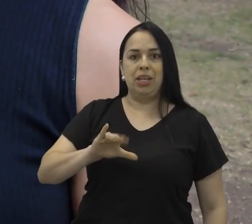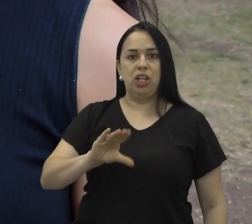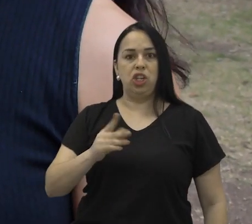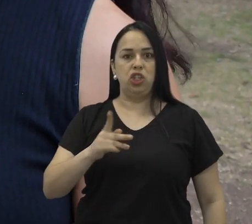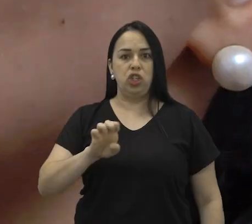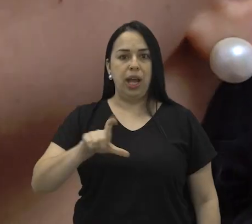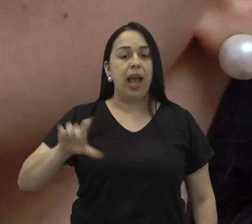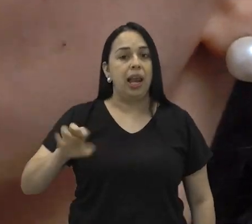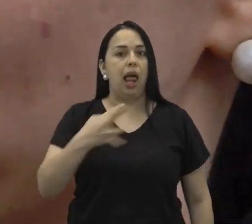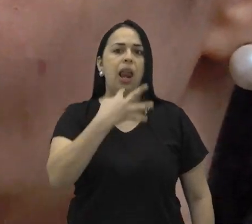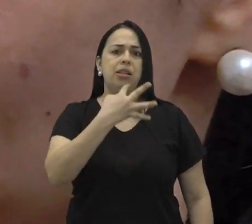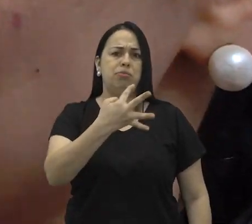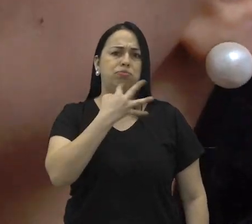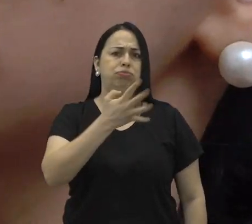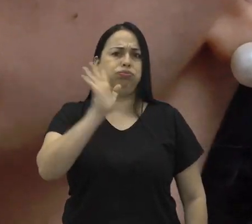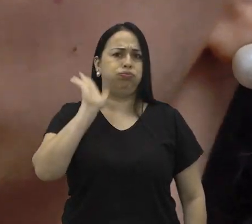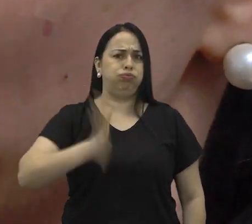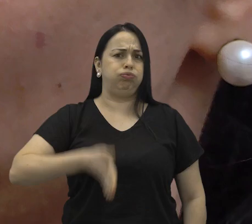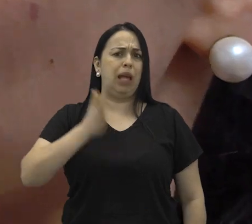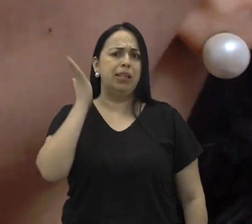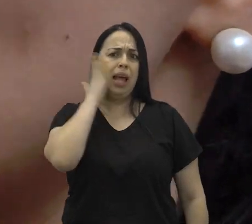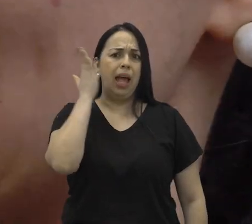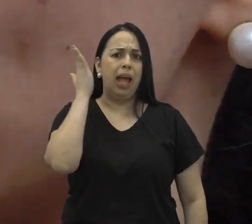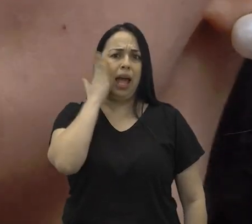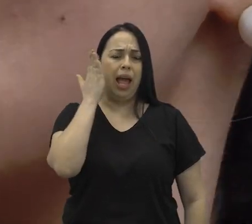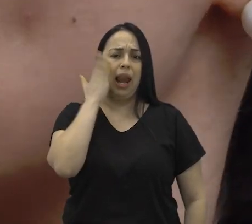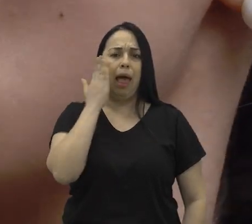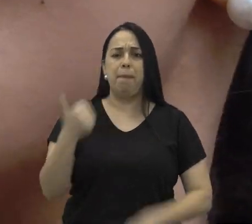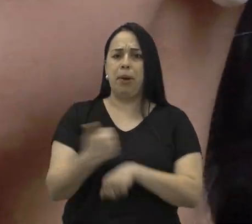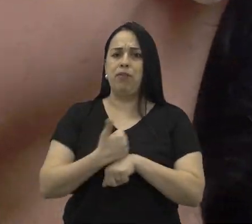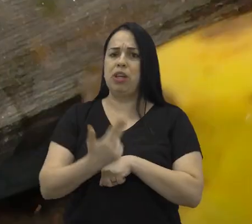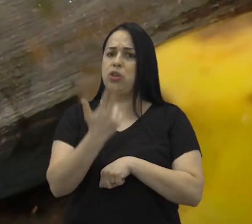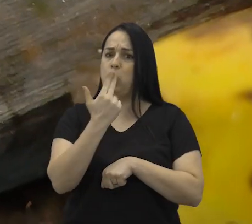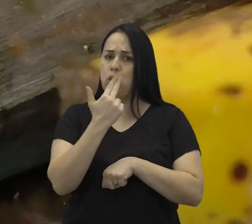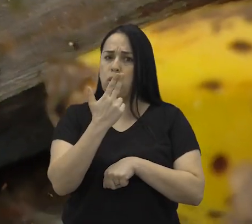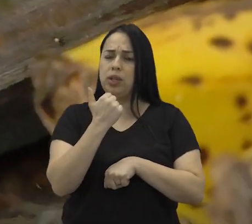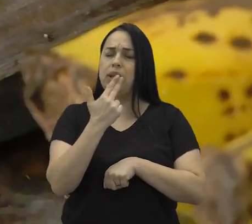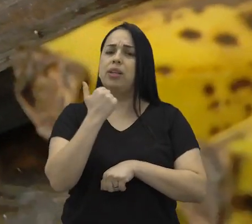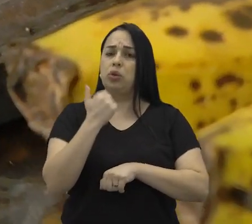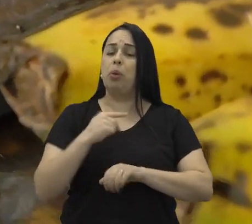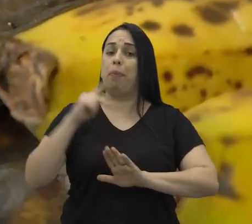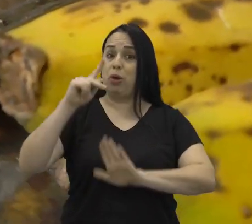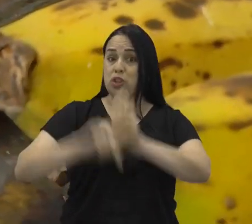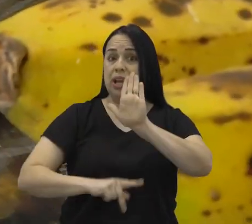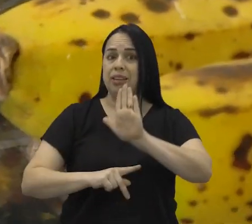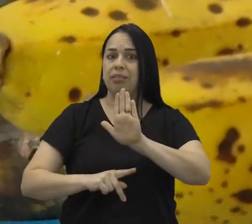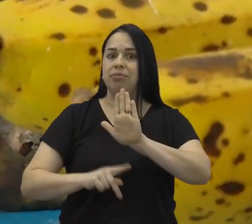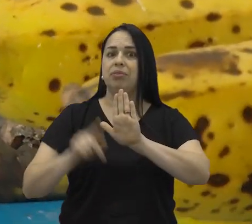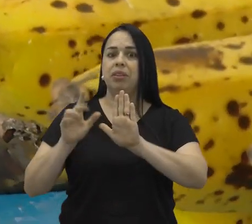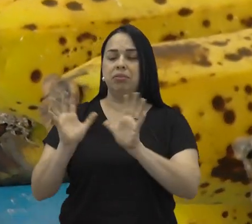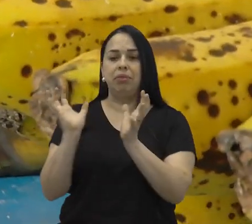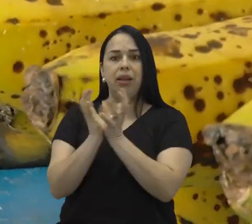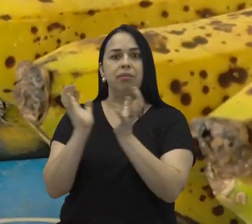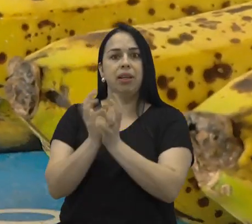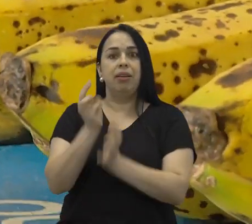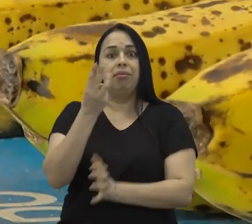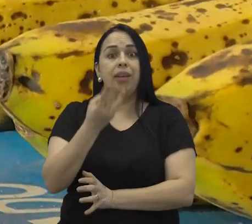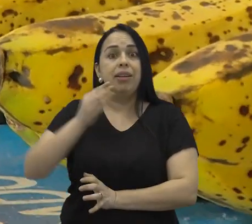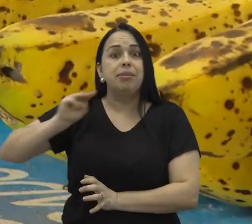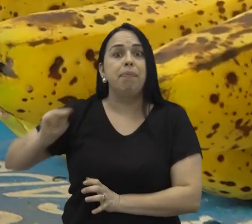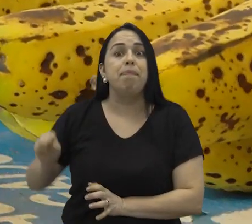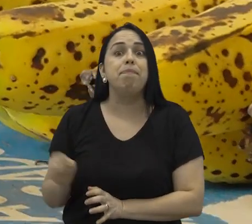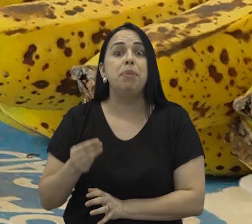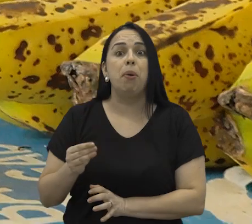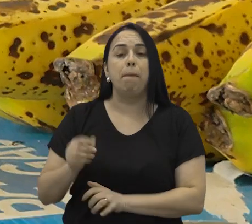essa realidade. É uma das nutricionistas do projeto Sesc Mesa Brasil. A iniciativa é formada por mais de 3.000 parceiros